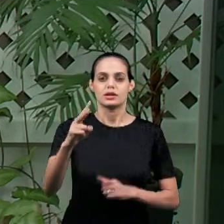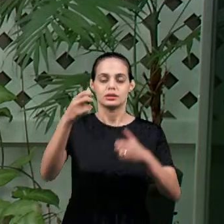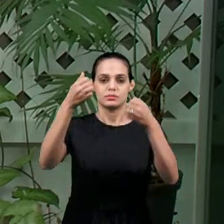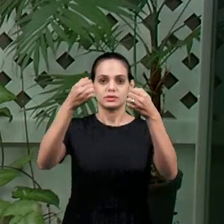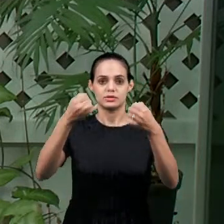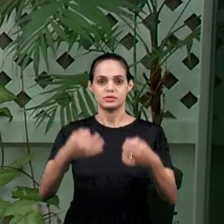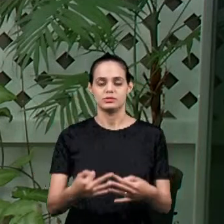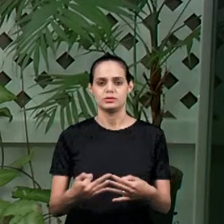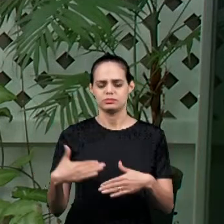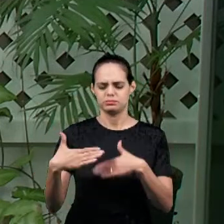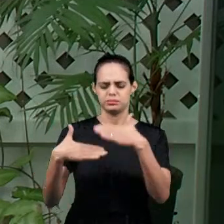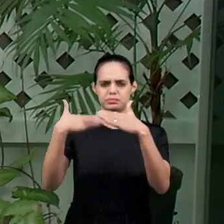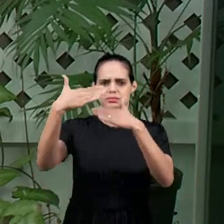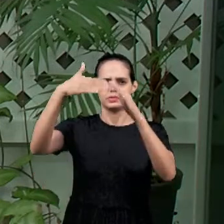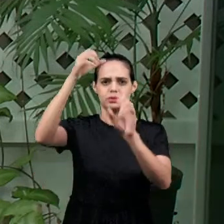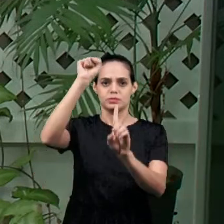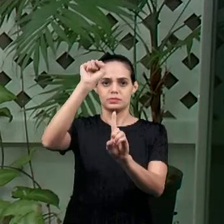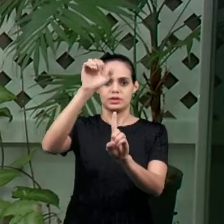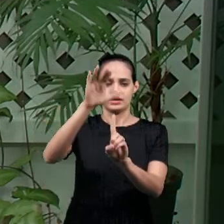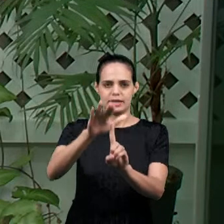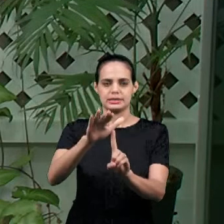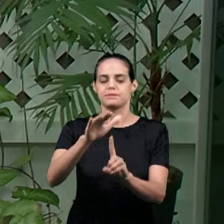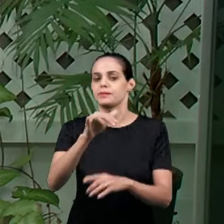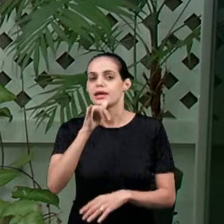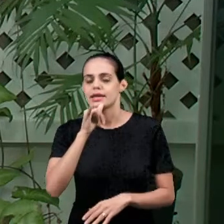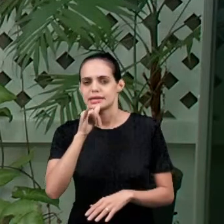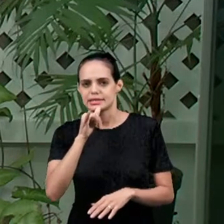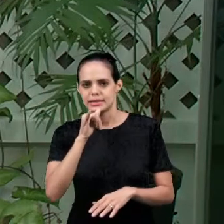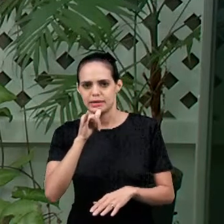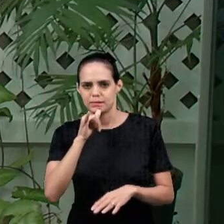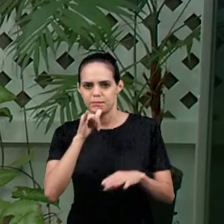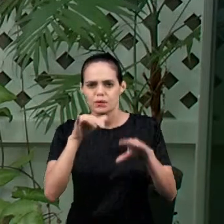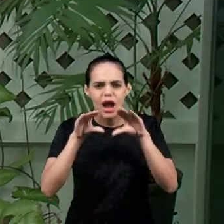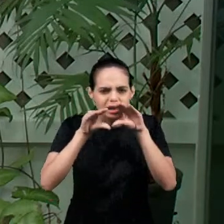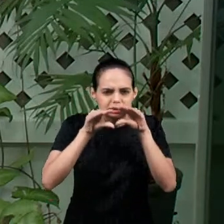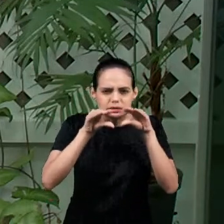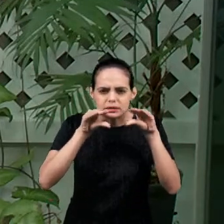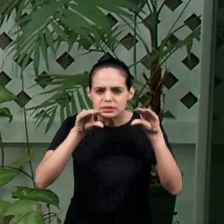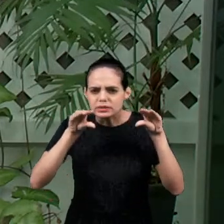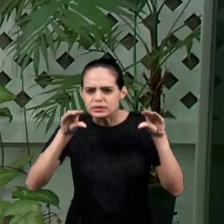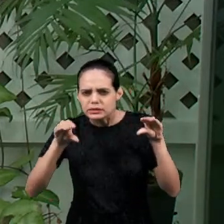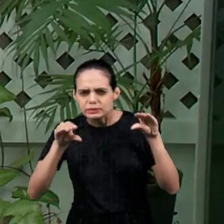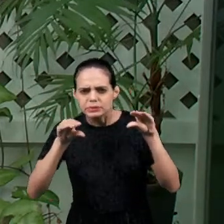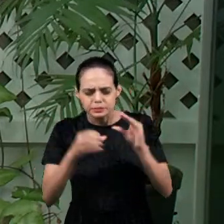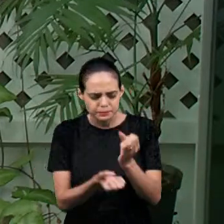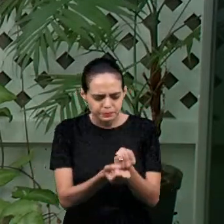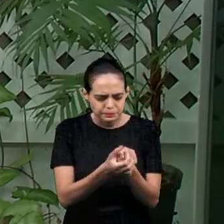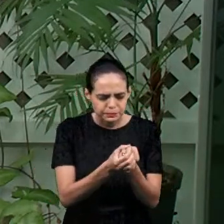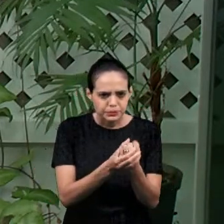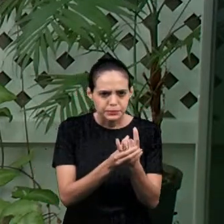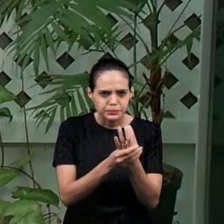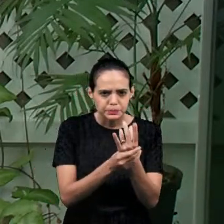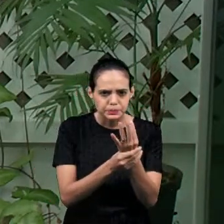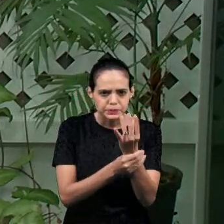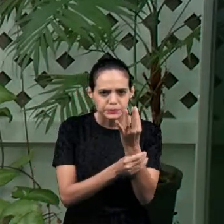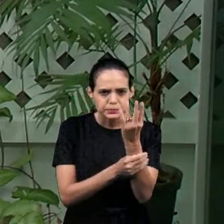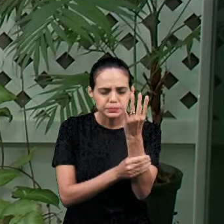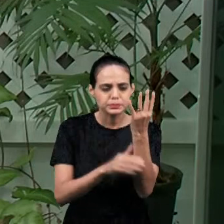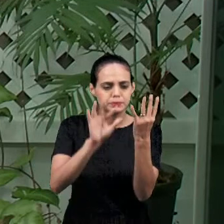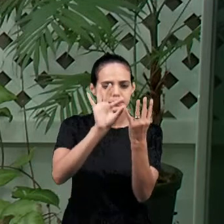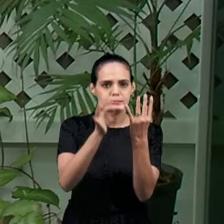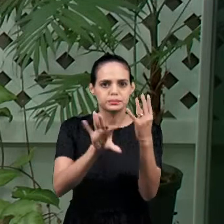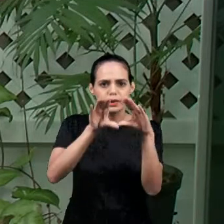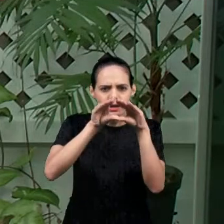é como você ter o pé de milho. O pé de milho, ele cresce, não é? E dá a sua espiga. Mas quando se vier um